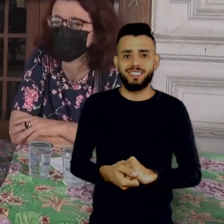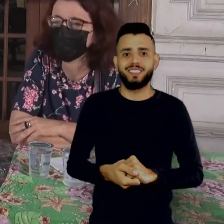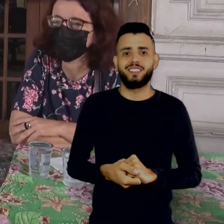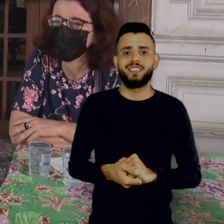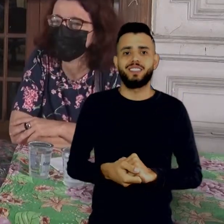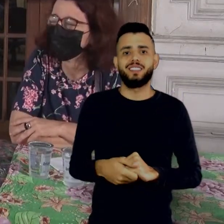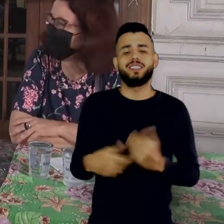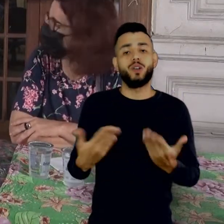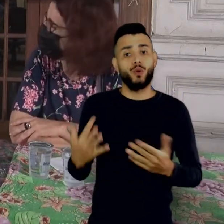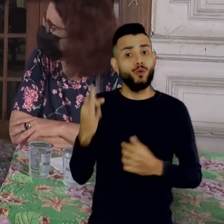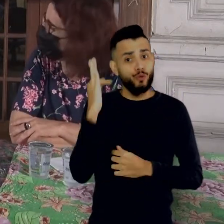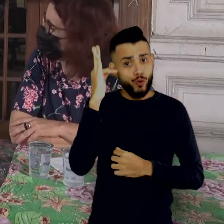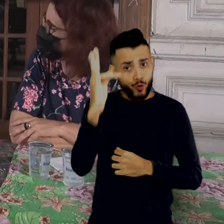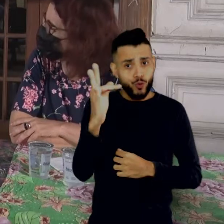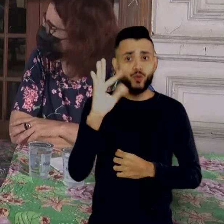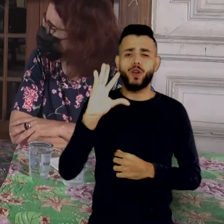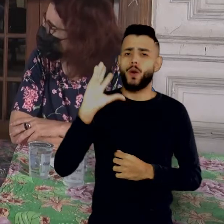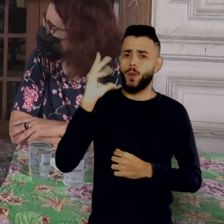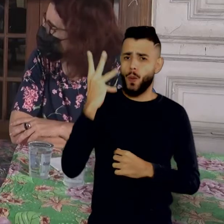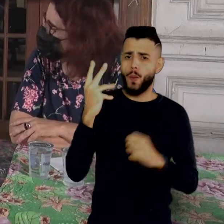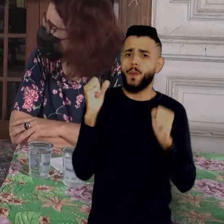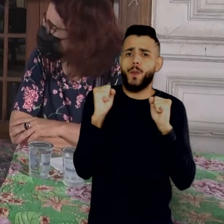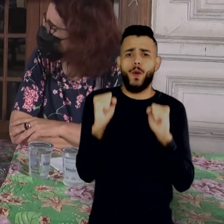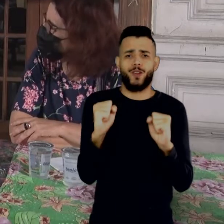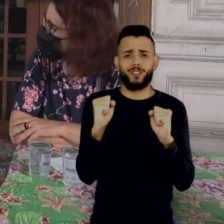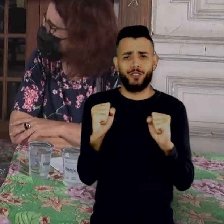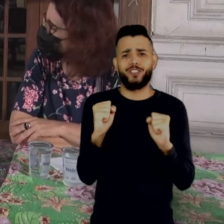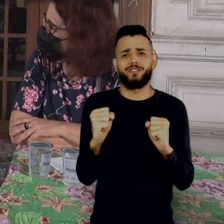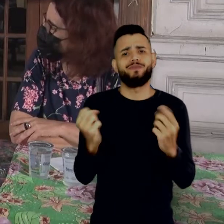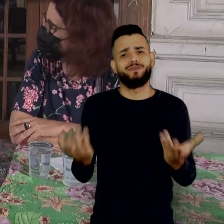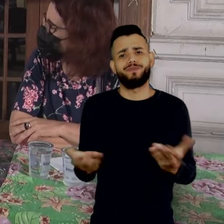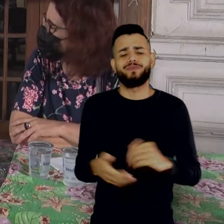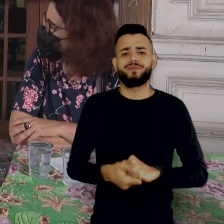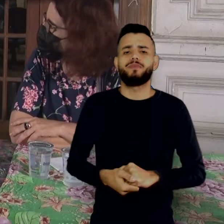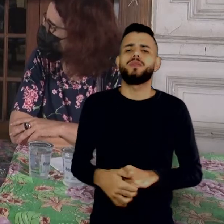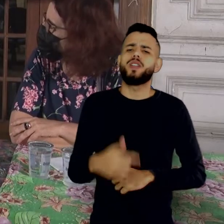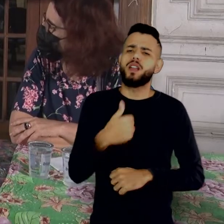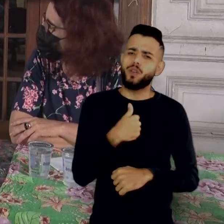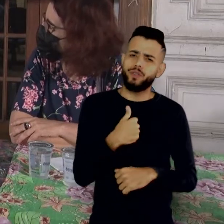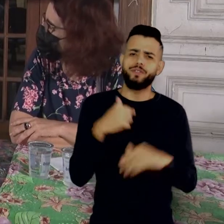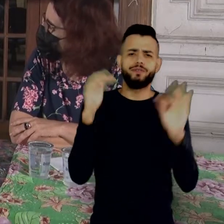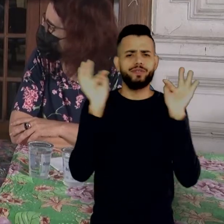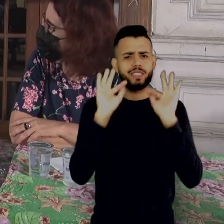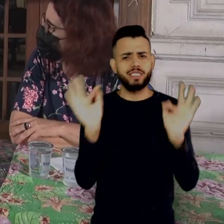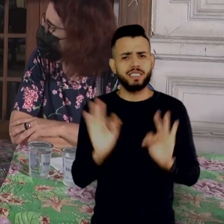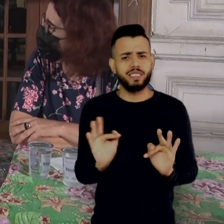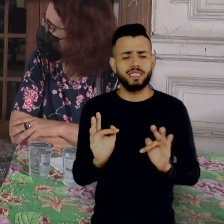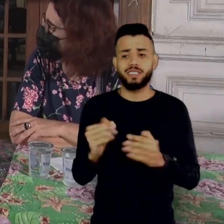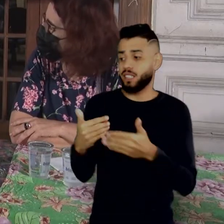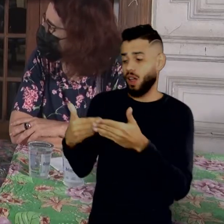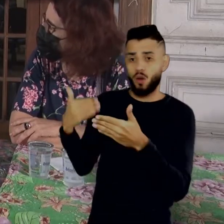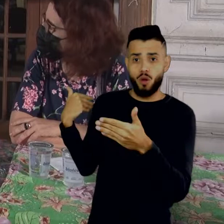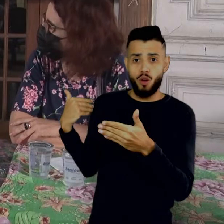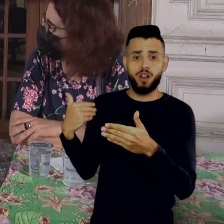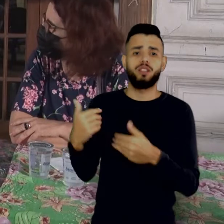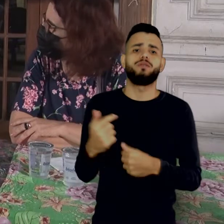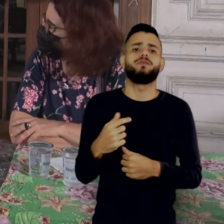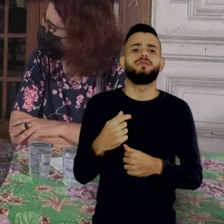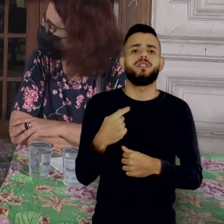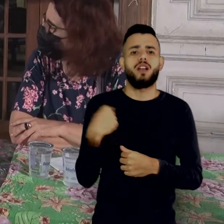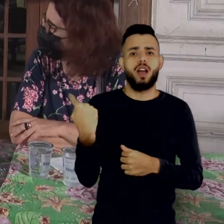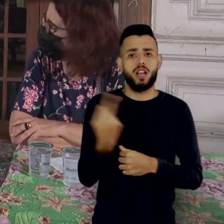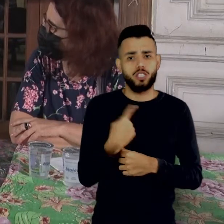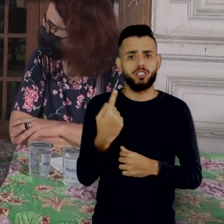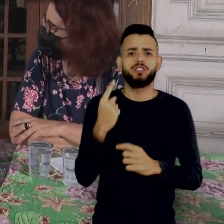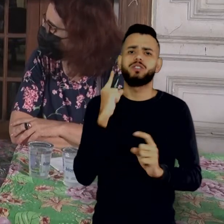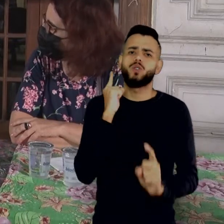O futuro pode chegar, né? Então, eu fiquei muito feliz que, recentemente, a gente se